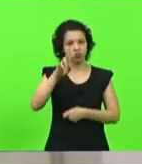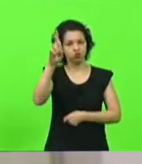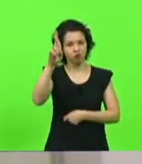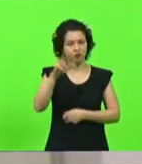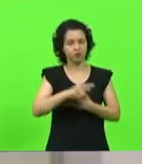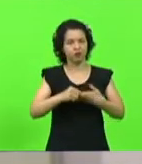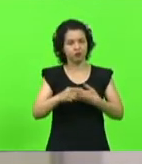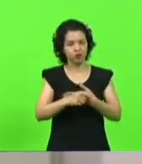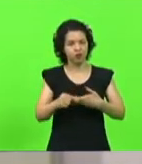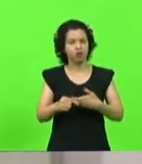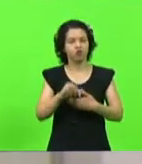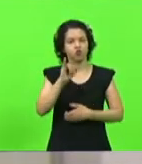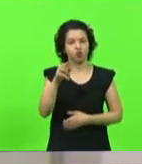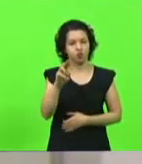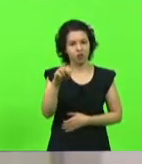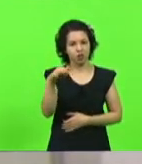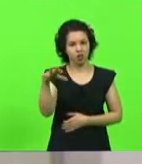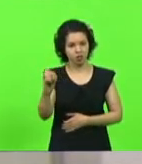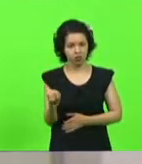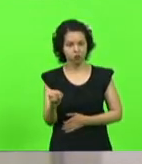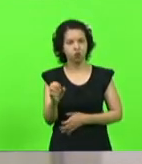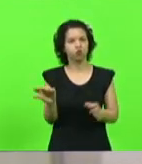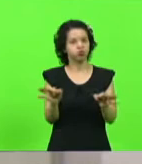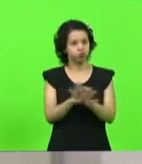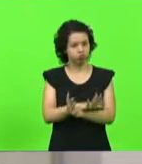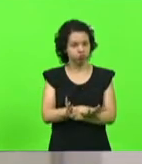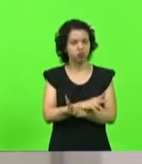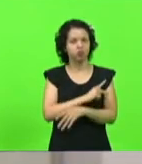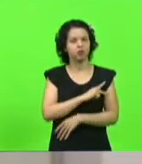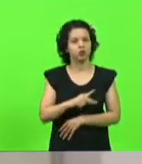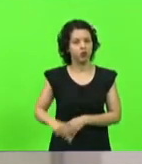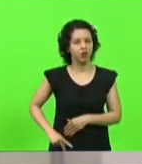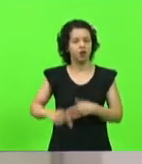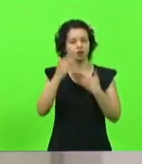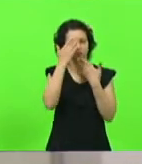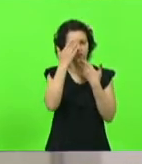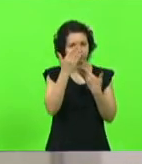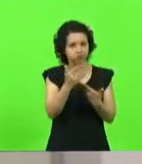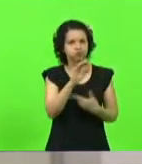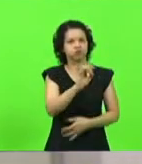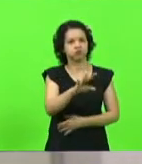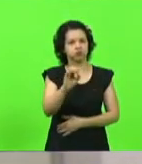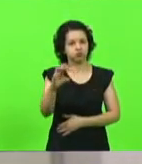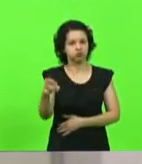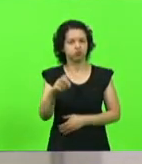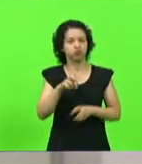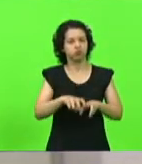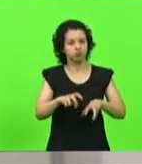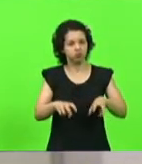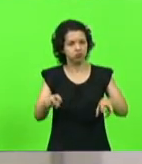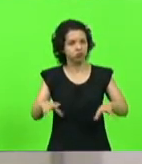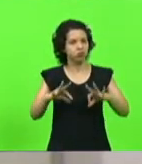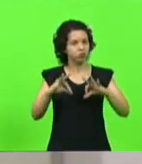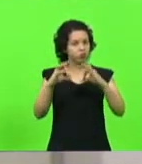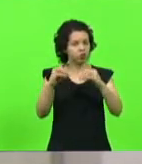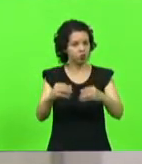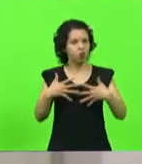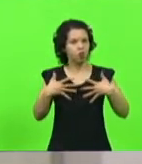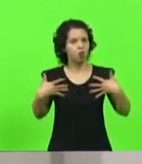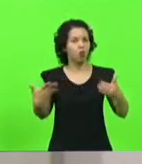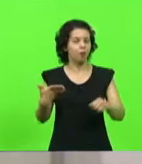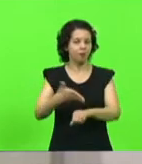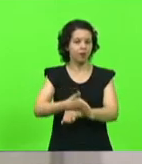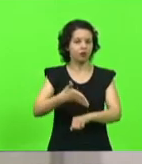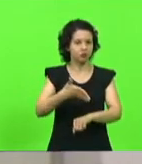Batalha Chiodelli. Finalizando, o senhor presidente agradeceu a presença das autoridades com assento à mesa e a todos que honraram com seu